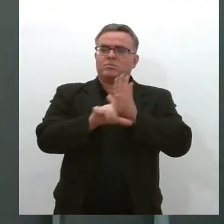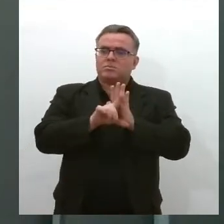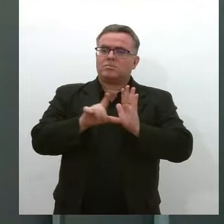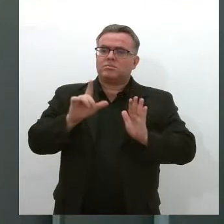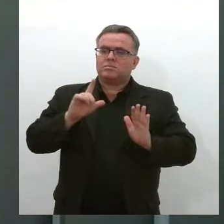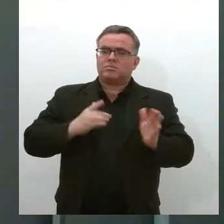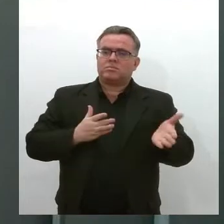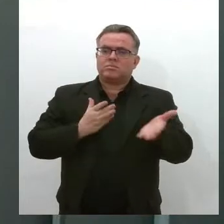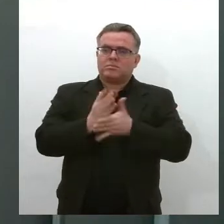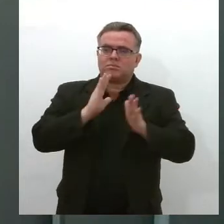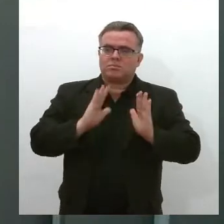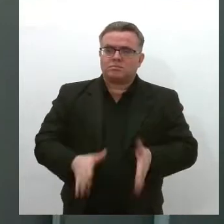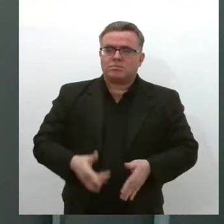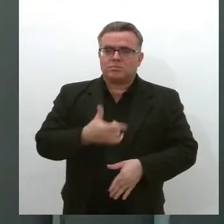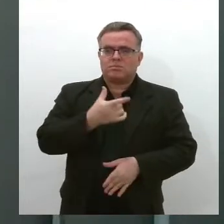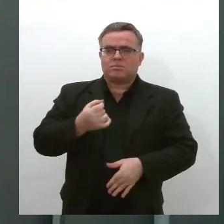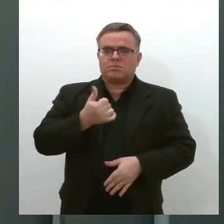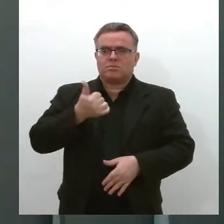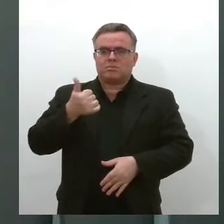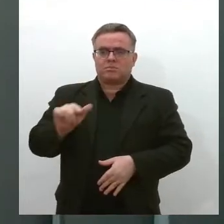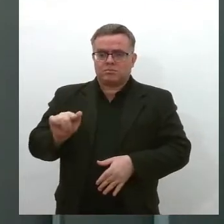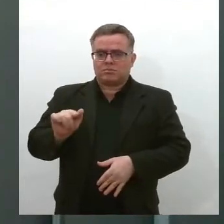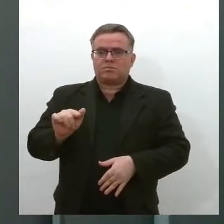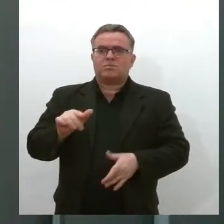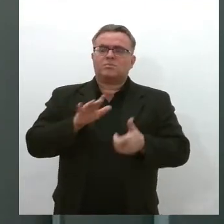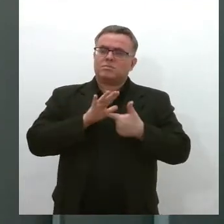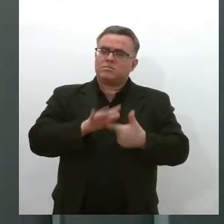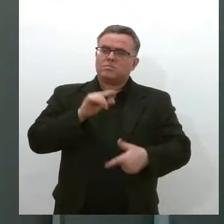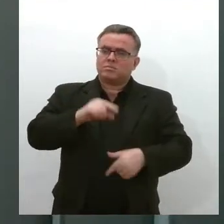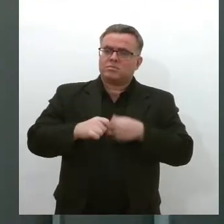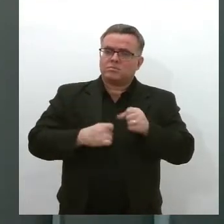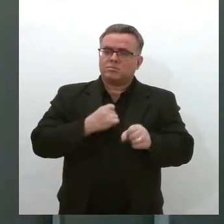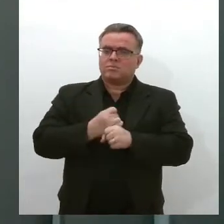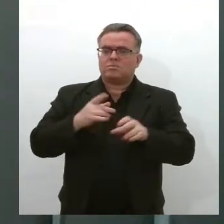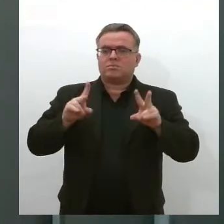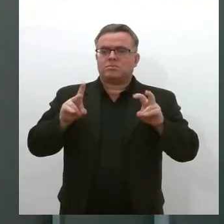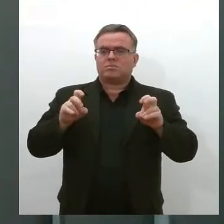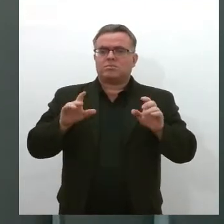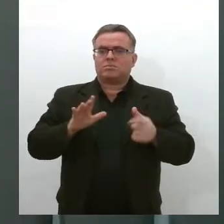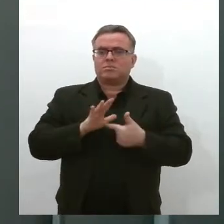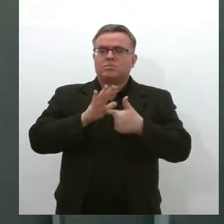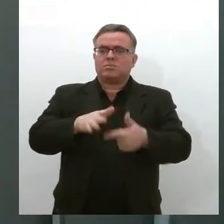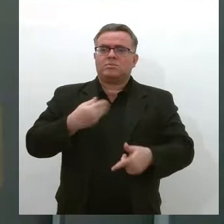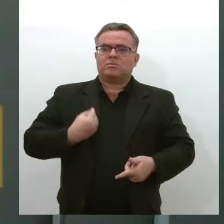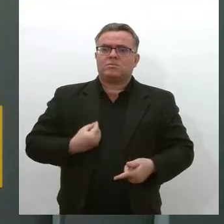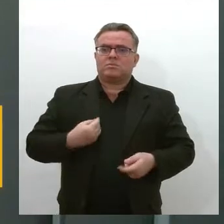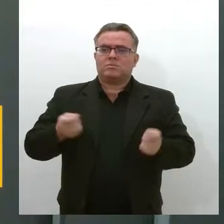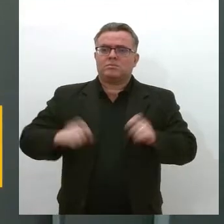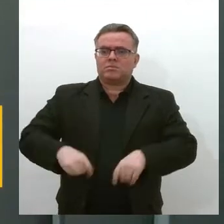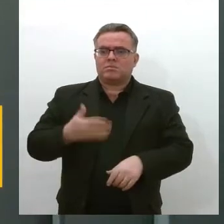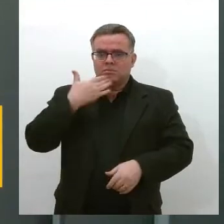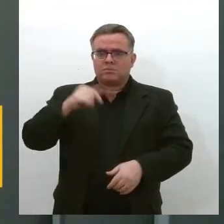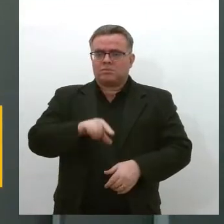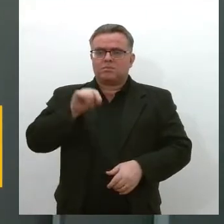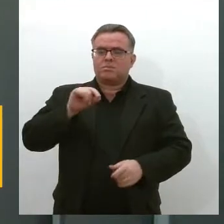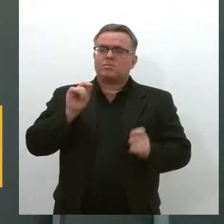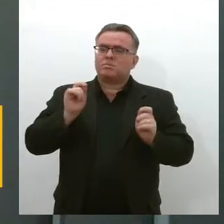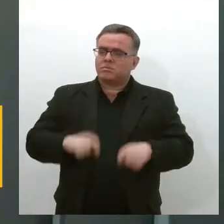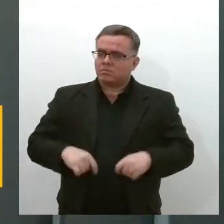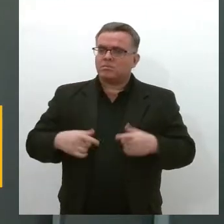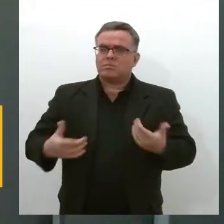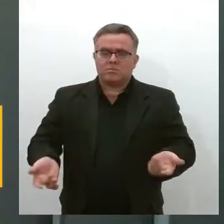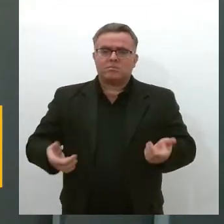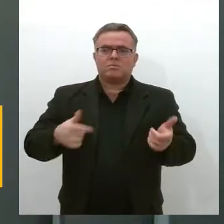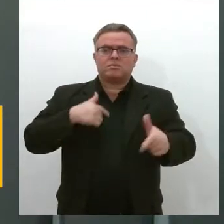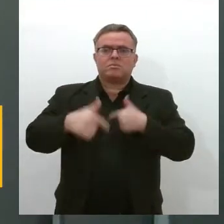em 2017. Esse ano, o tema escolhido é A Vida é a Melhor Escolha e diversas atividades já estão